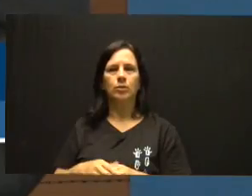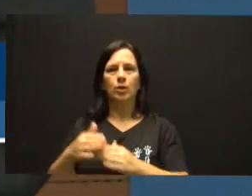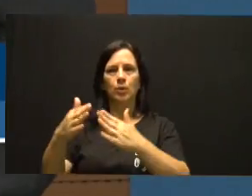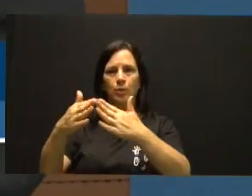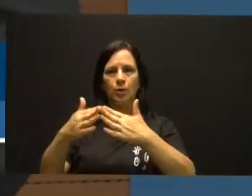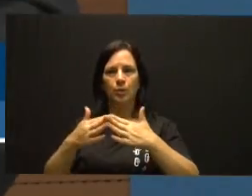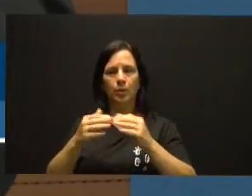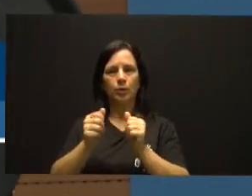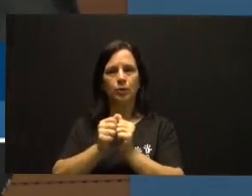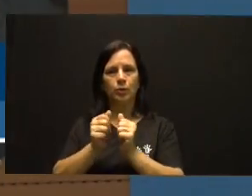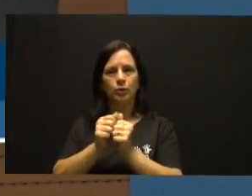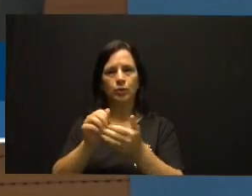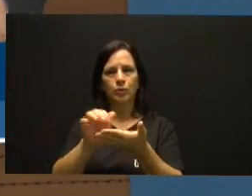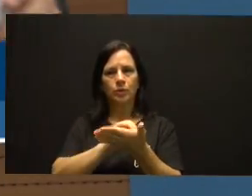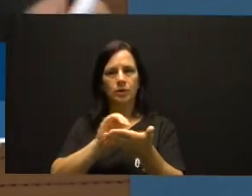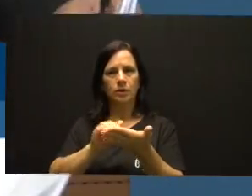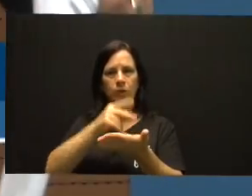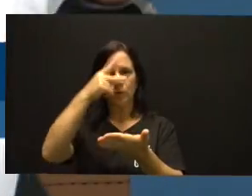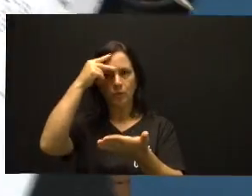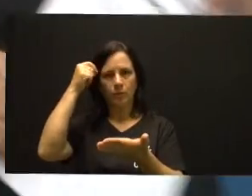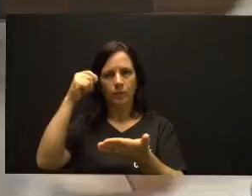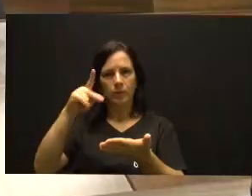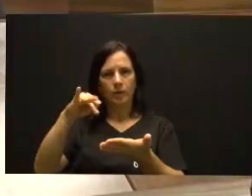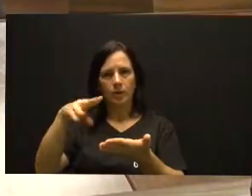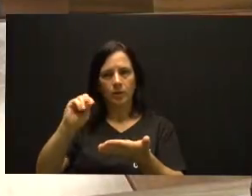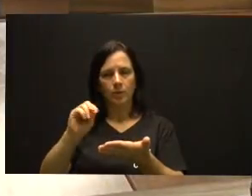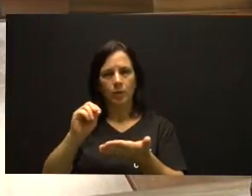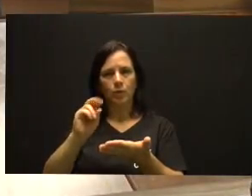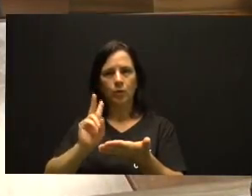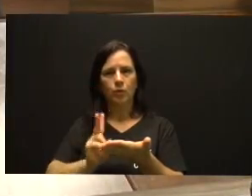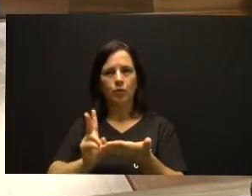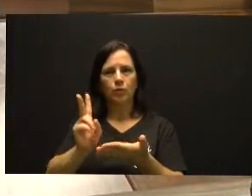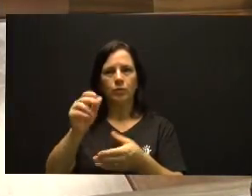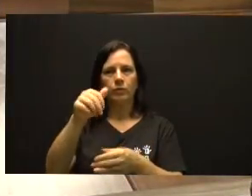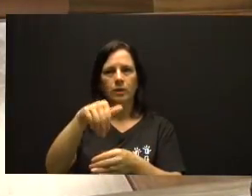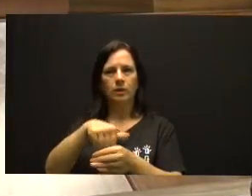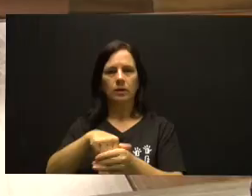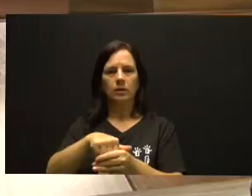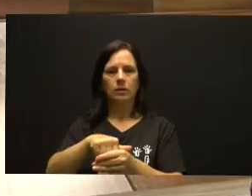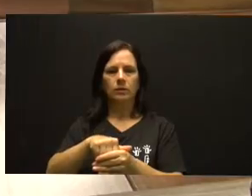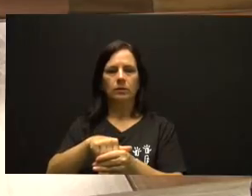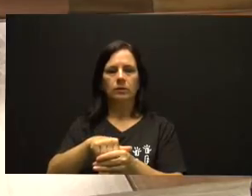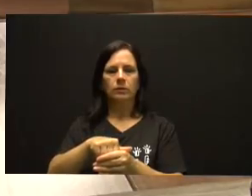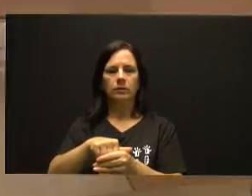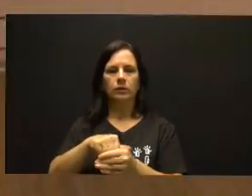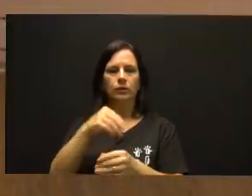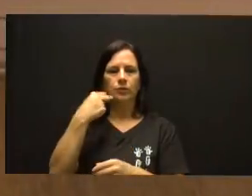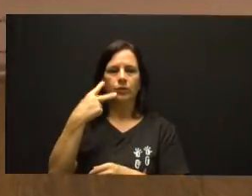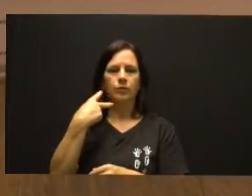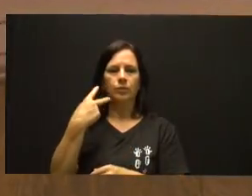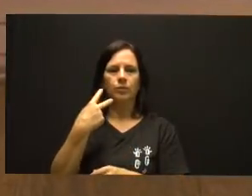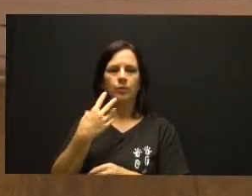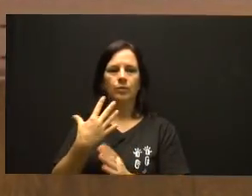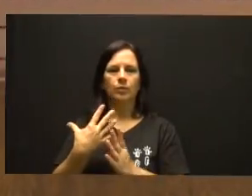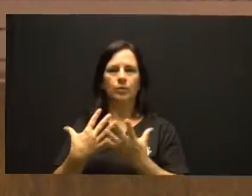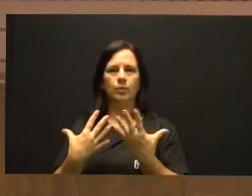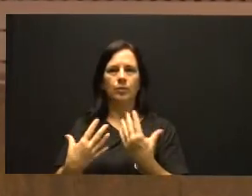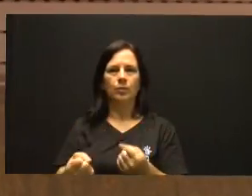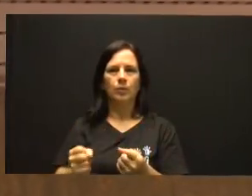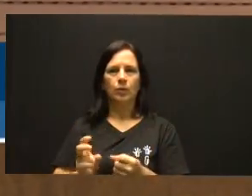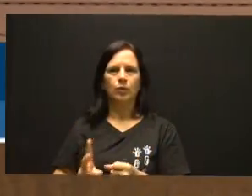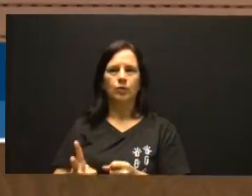apelo ao secretário, ao chefe de gabinete e ao prefeito Ademar. Continua em votação. Os vereadores que forem pela